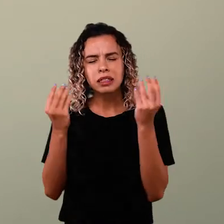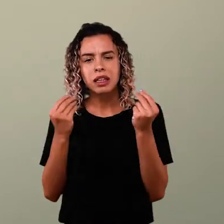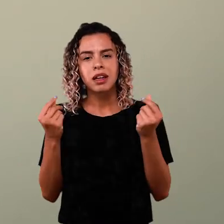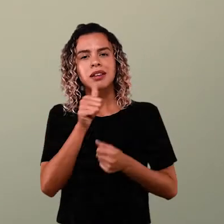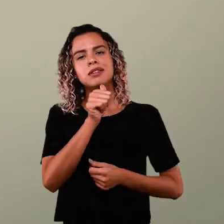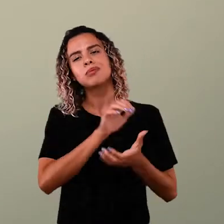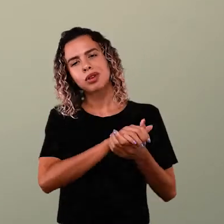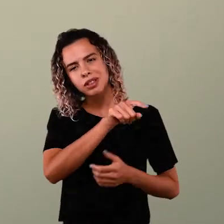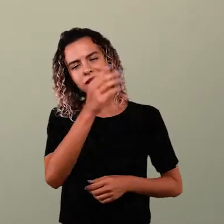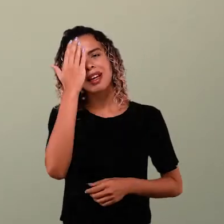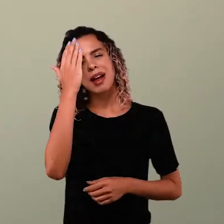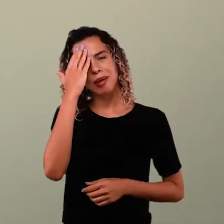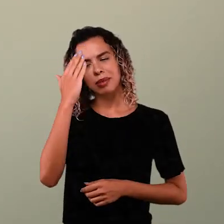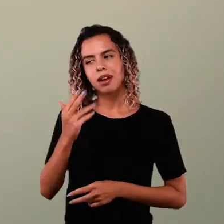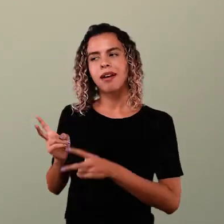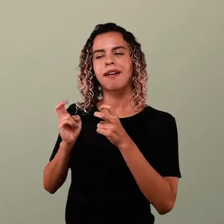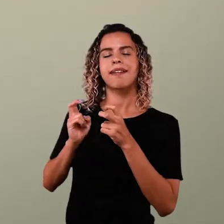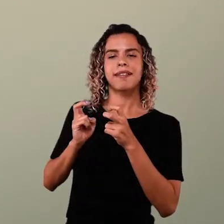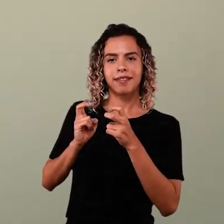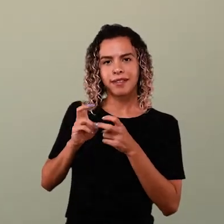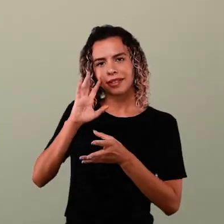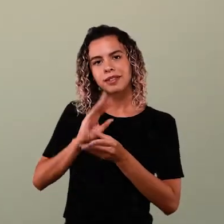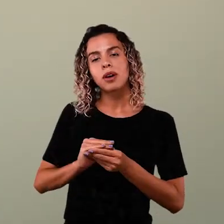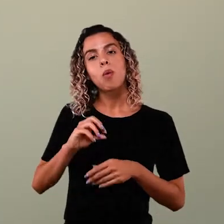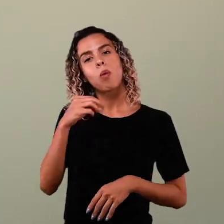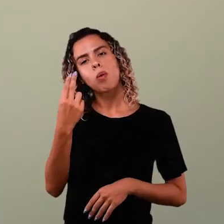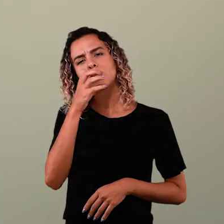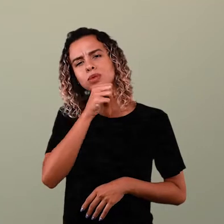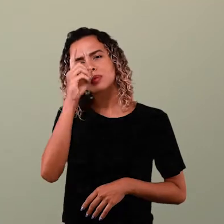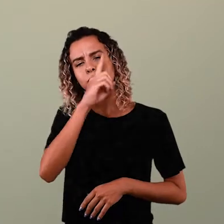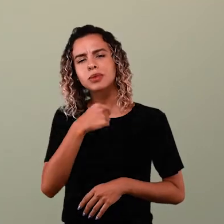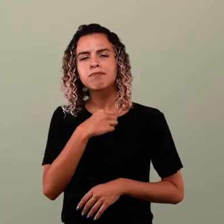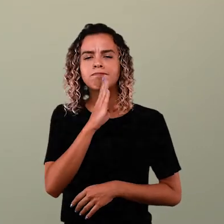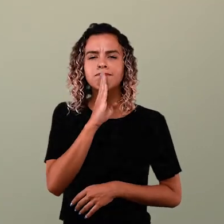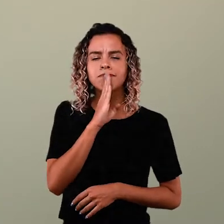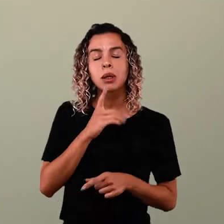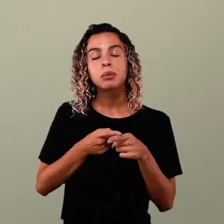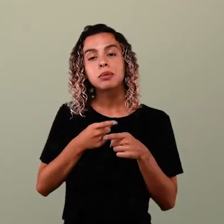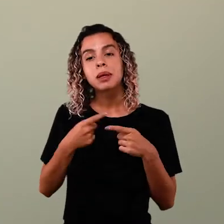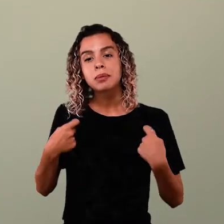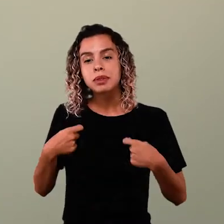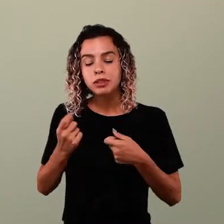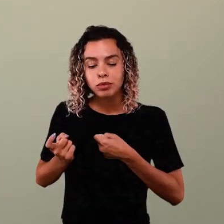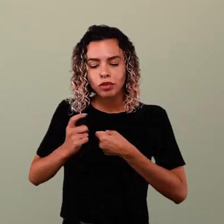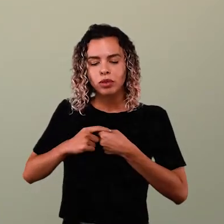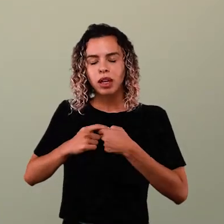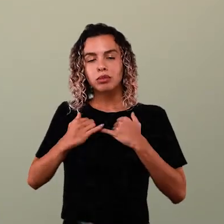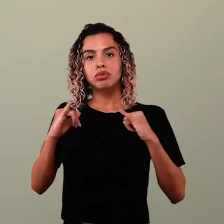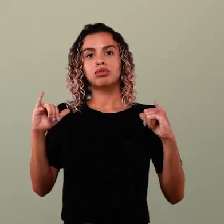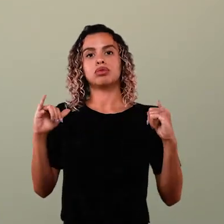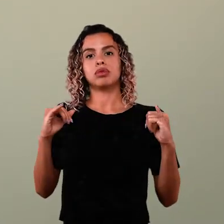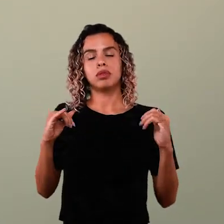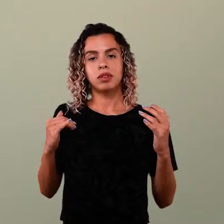sobrecarga sensorial, a minha esposa vai entender. Ou às vezes eu passo o fim de semana quietinho porque eu preciso me